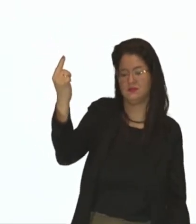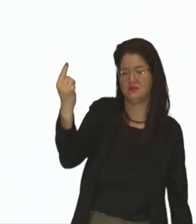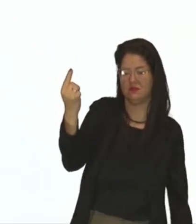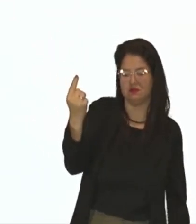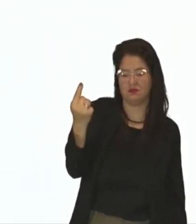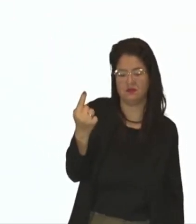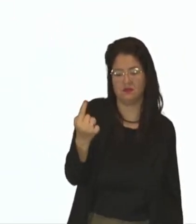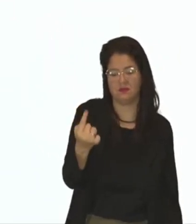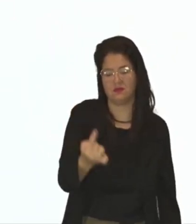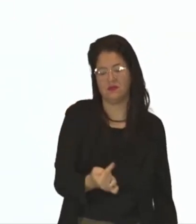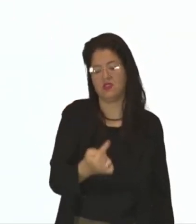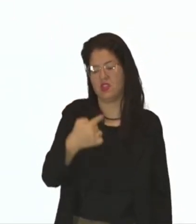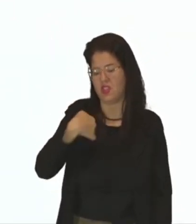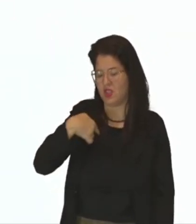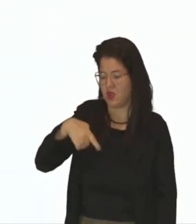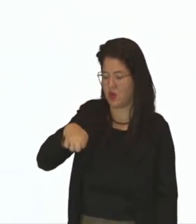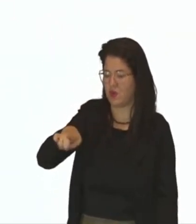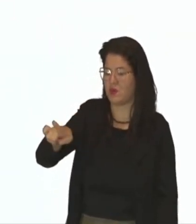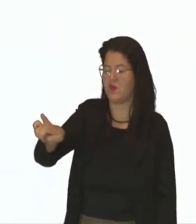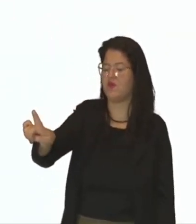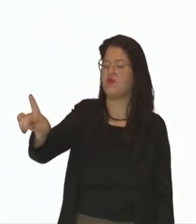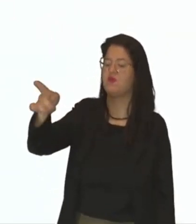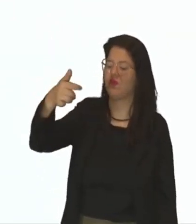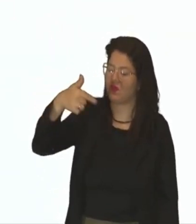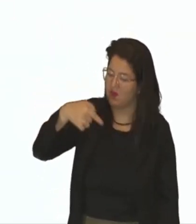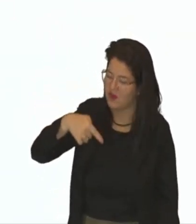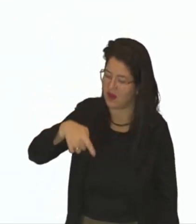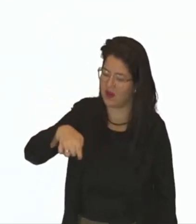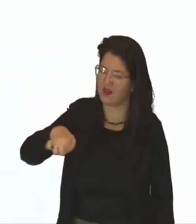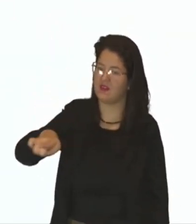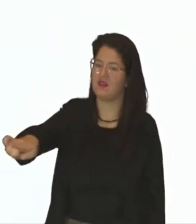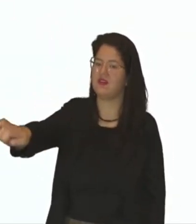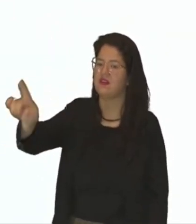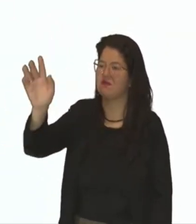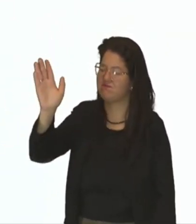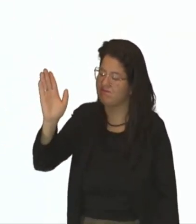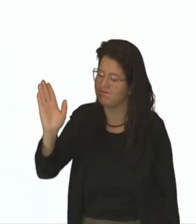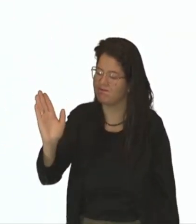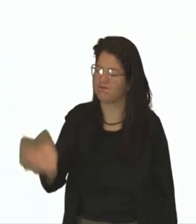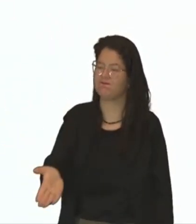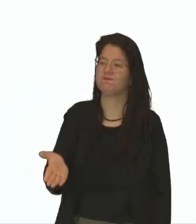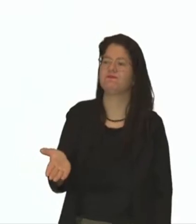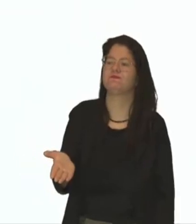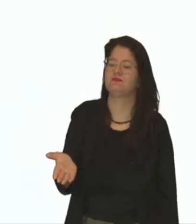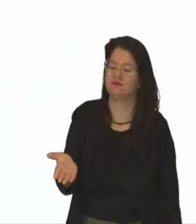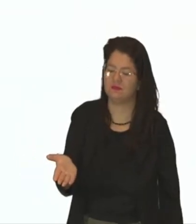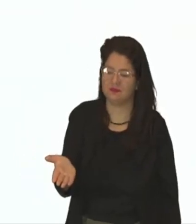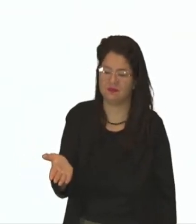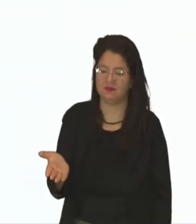Tinzatonruá, Wazatô praré e morim.